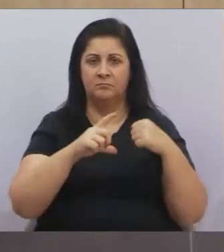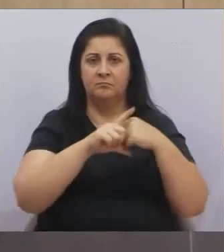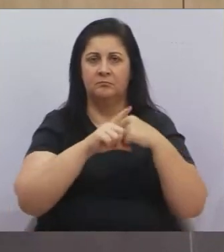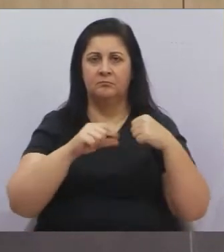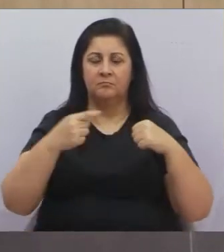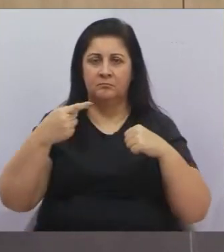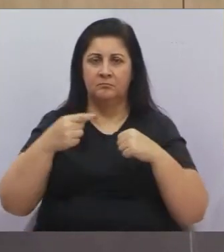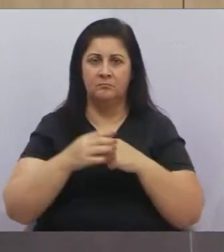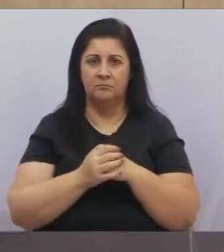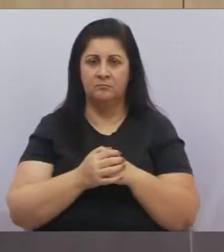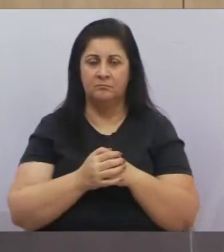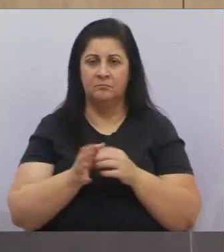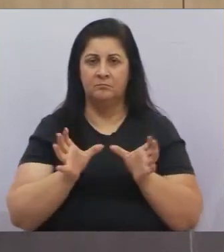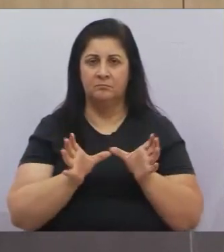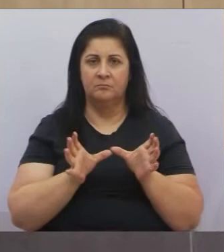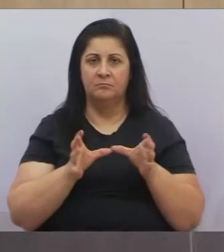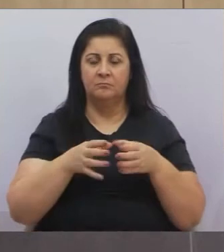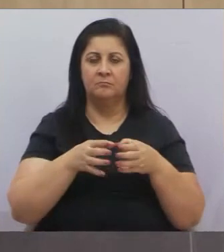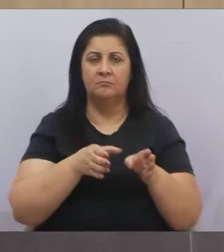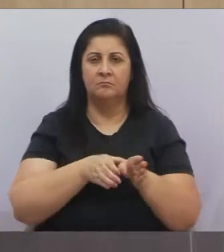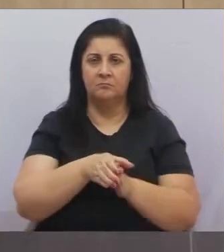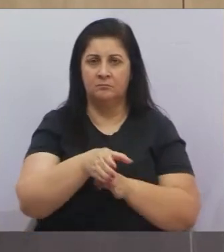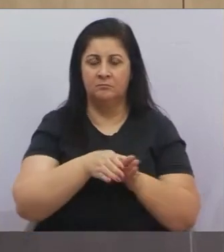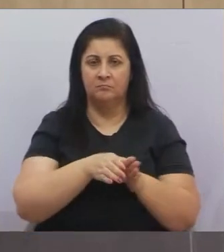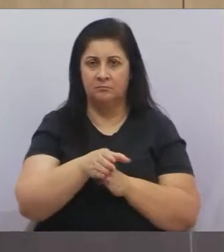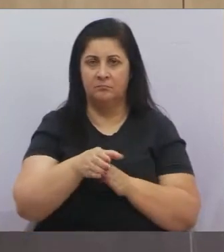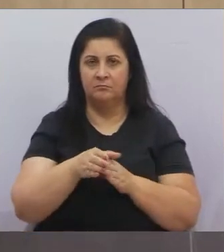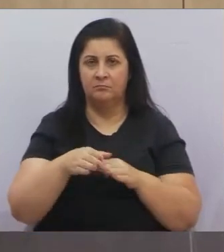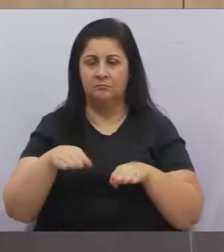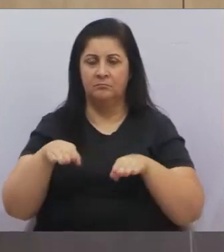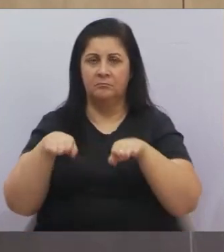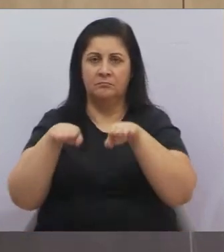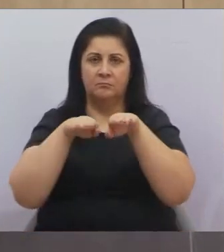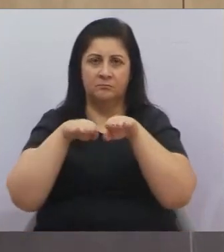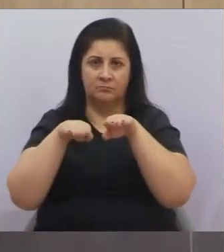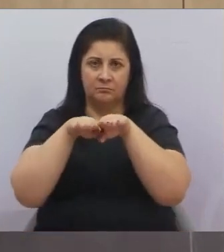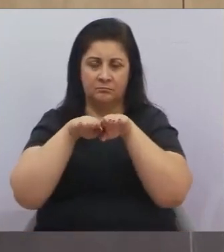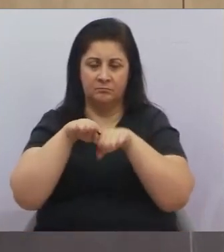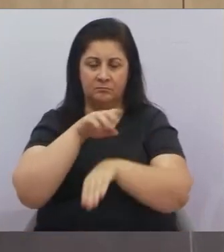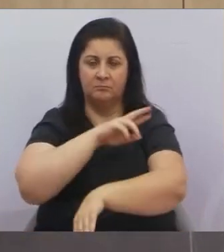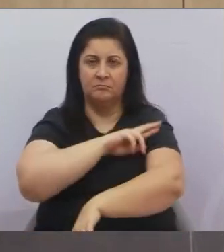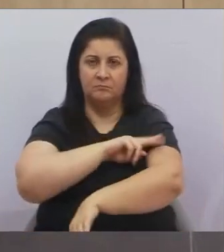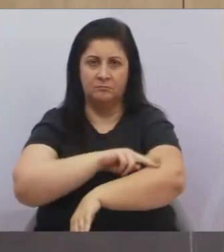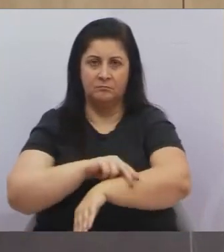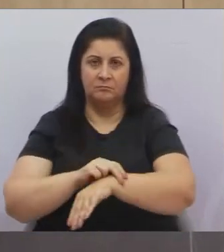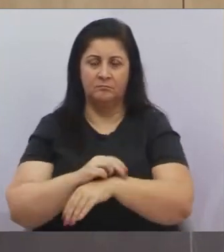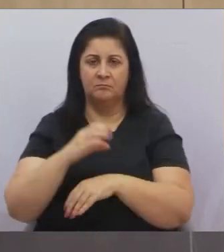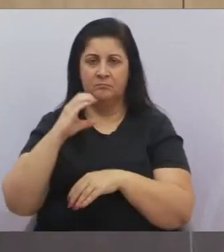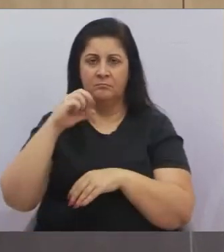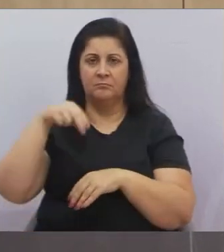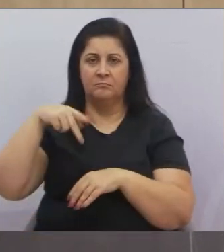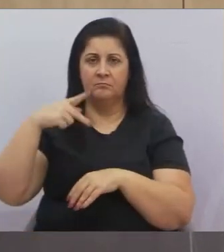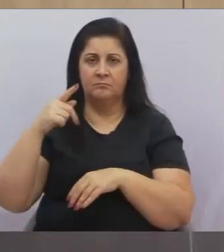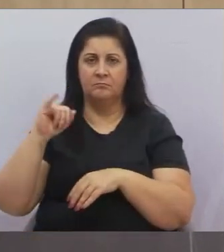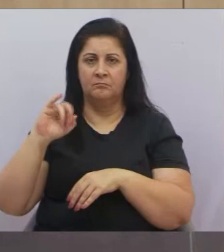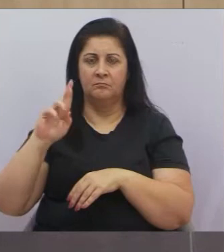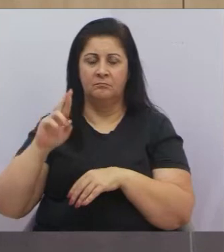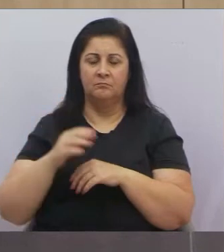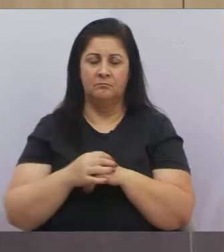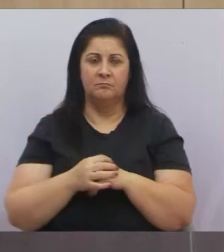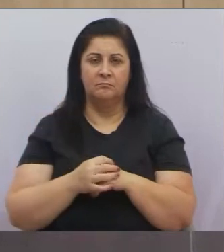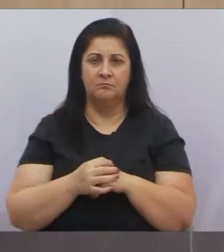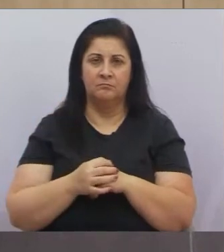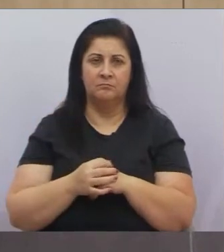Fica instituído o Conselho Municipal de Promoção da Igualdade Racial, CMPIR, órgão de caráter